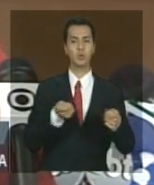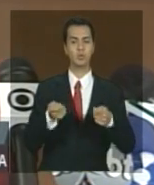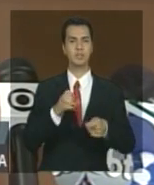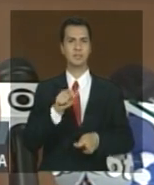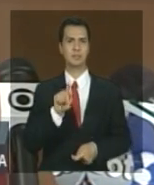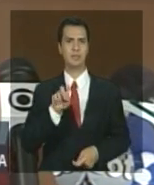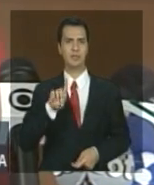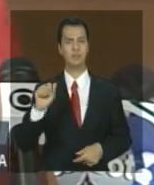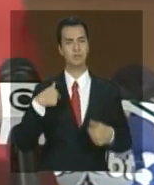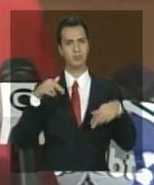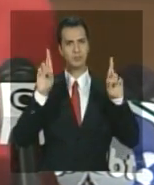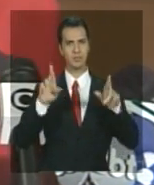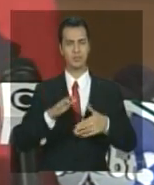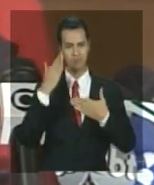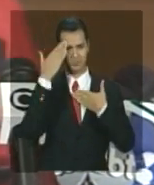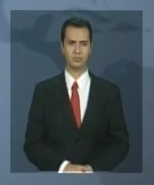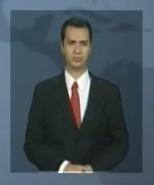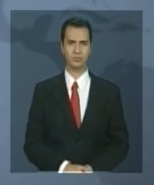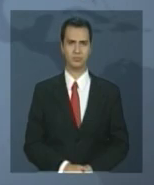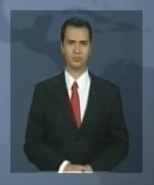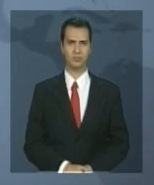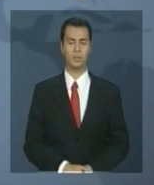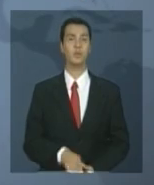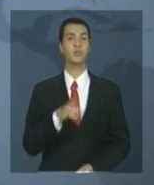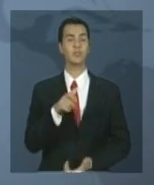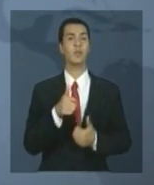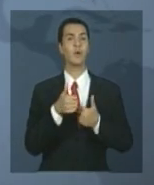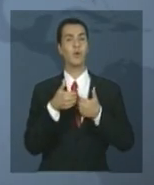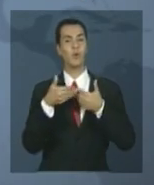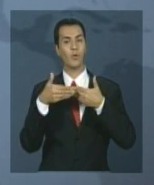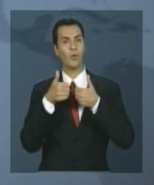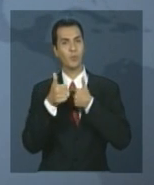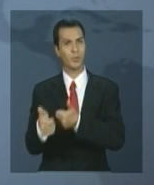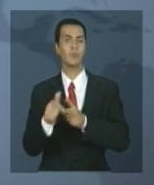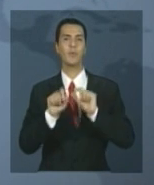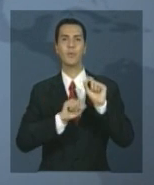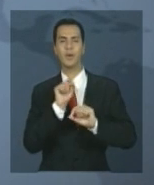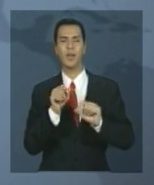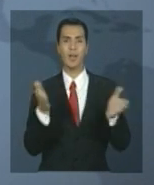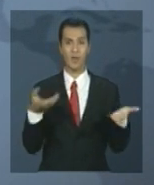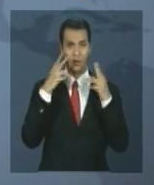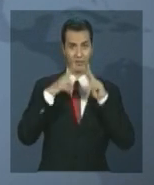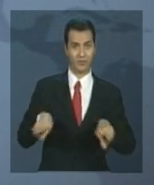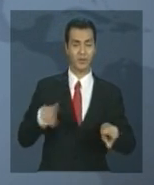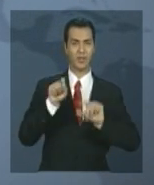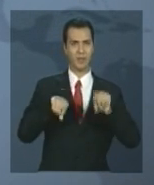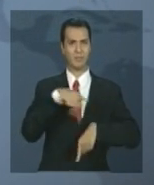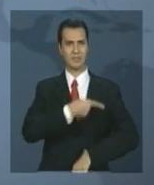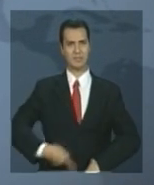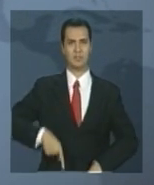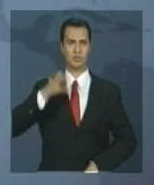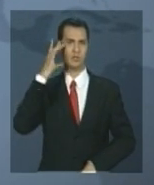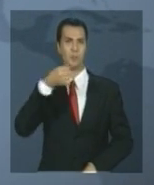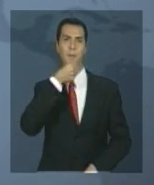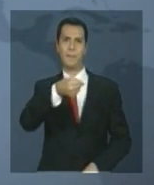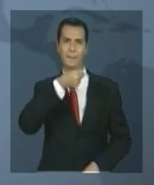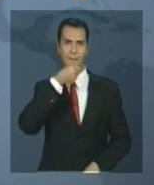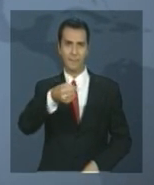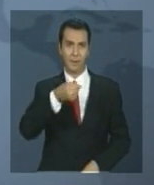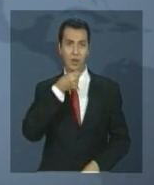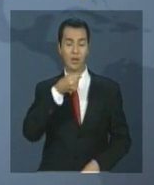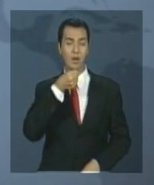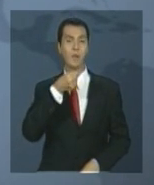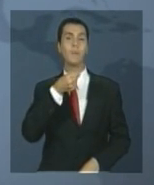espero. Gente, obrigada. Você acompanhou a conversa da presidenta Dilma Rousseff com a imprensa na tarde de hoje, logo após